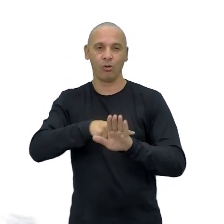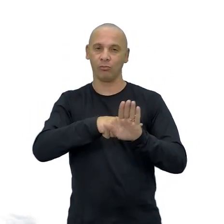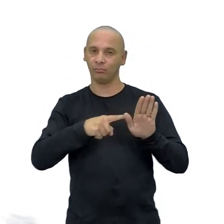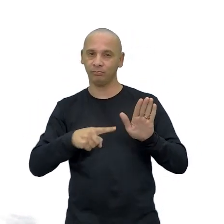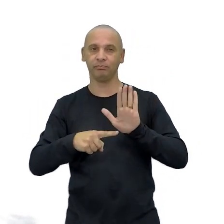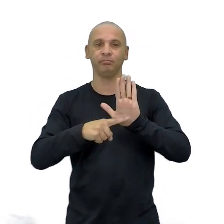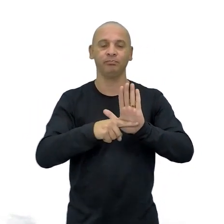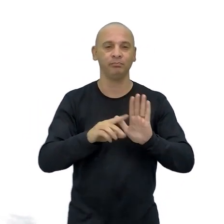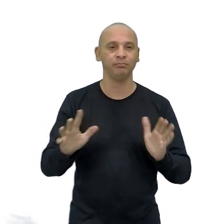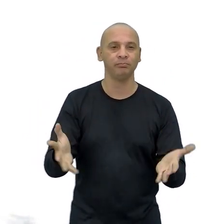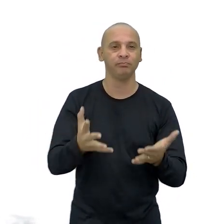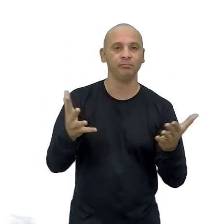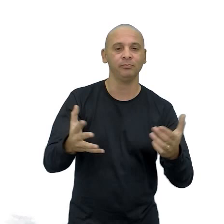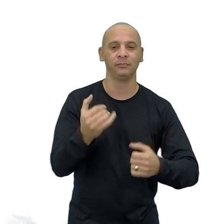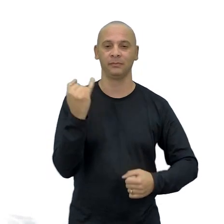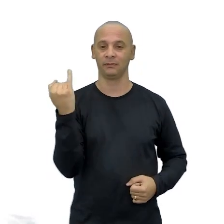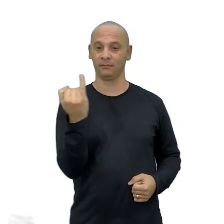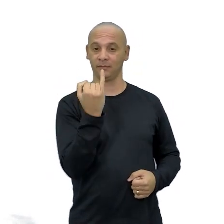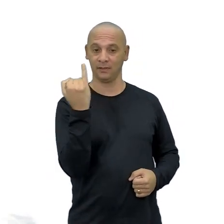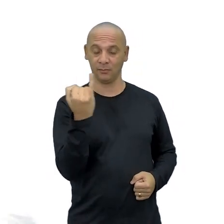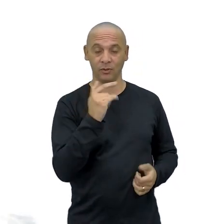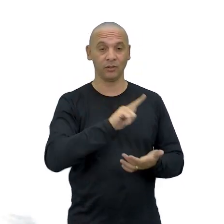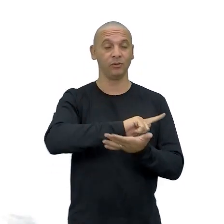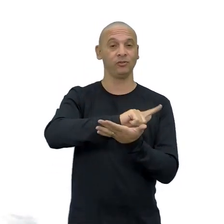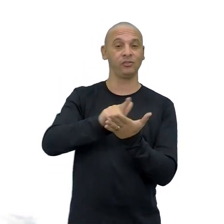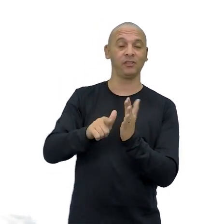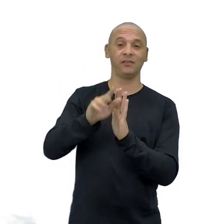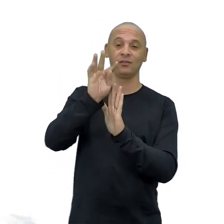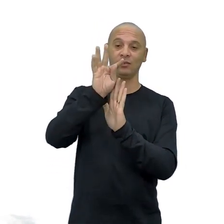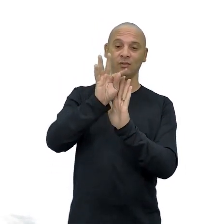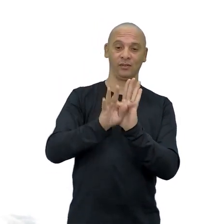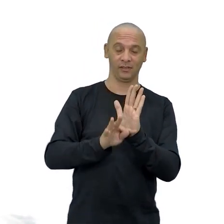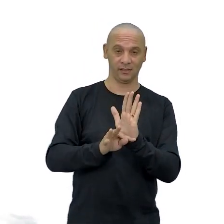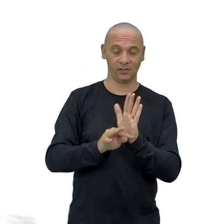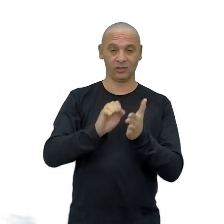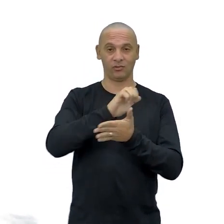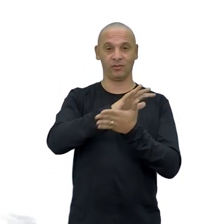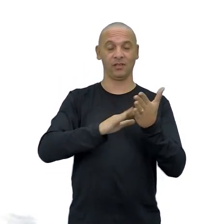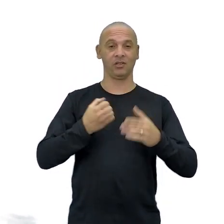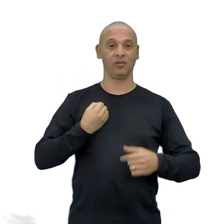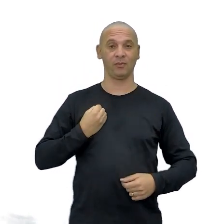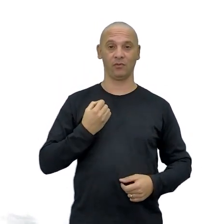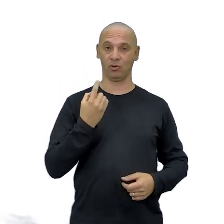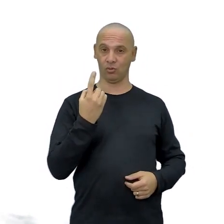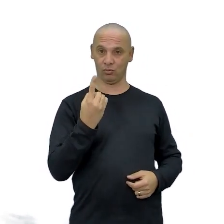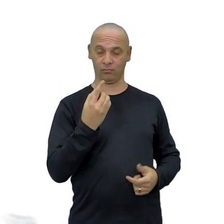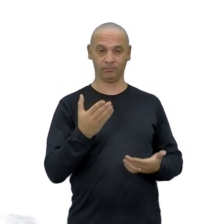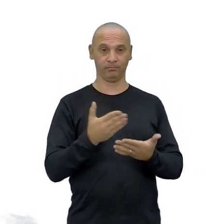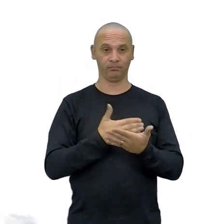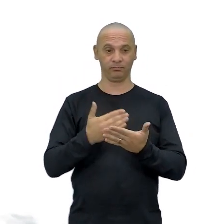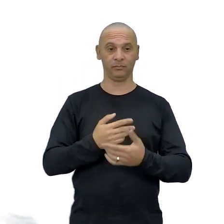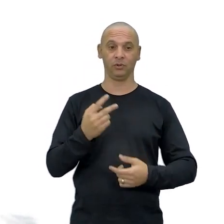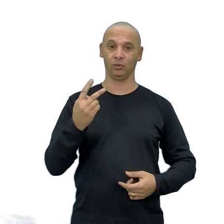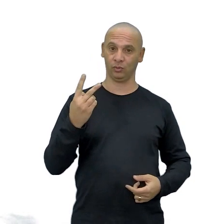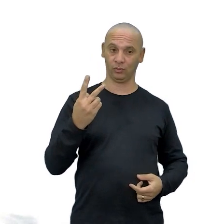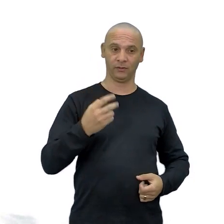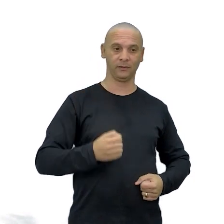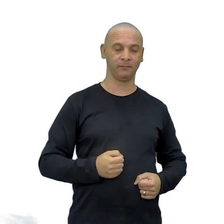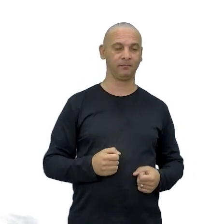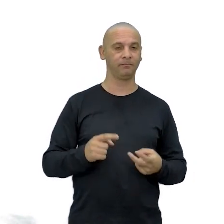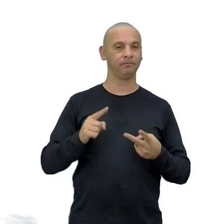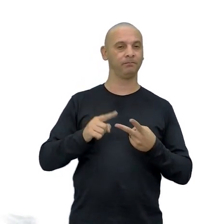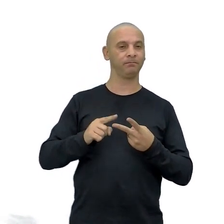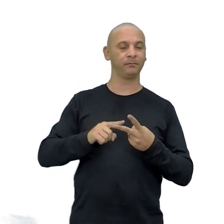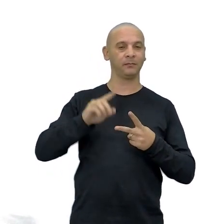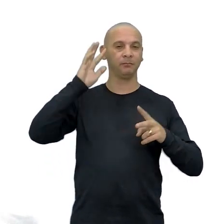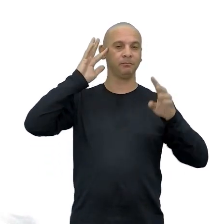dos estudantes a partir dos gêneros textuais da sequência de atividade 1, volume 2 do Aprender Sempre. Vamos